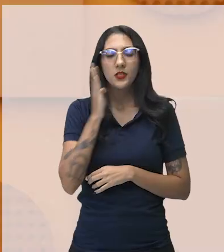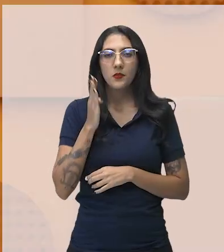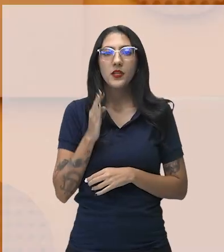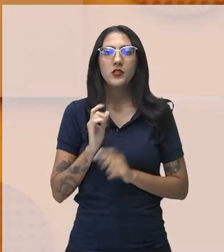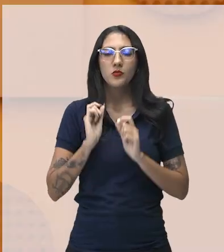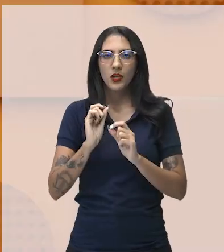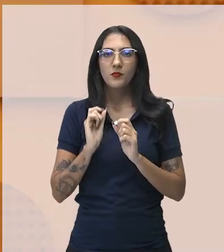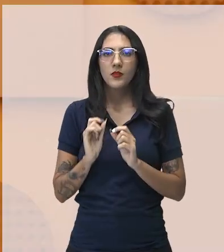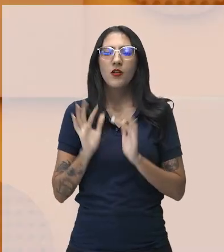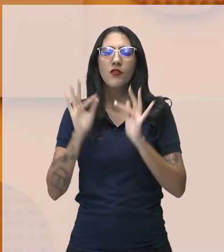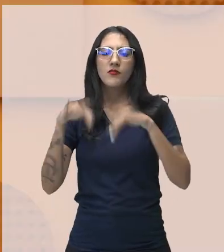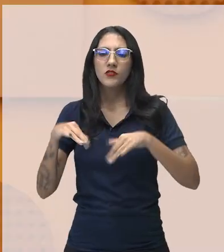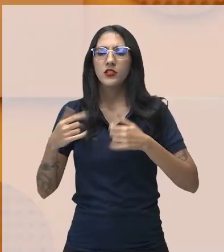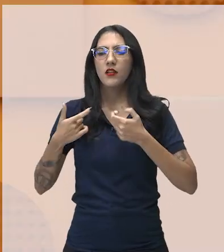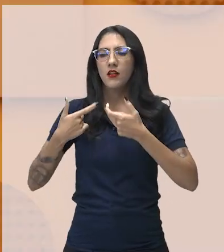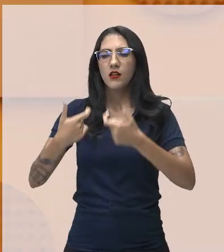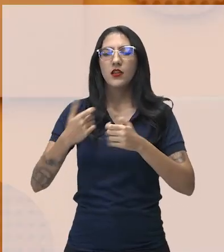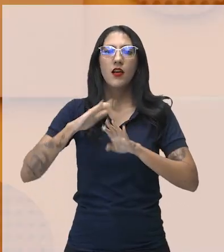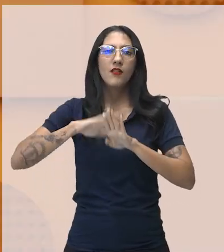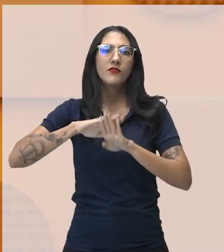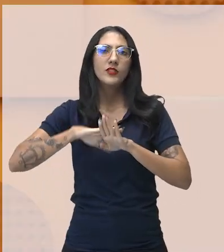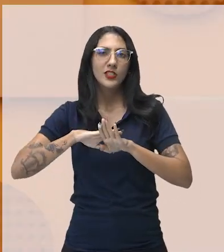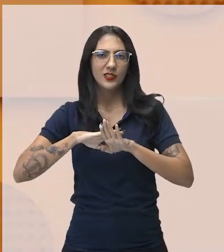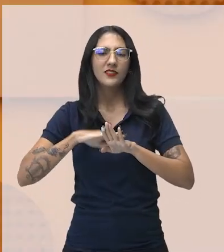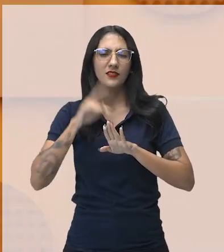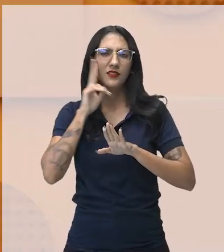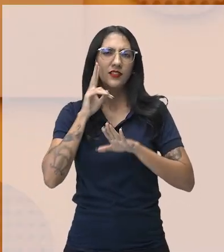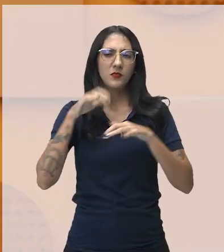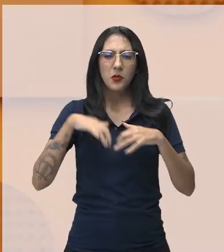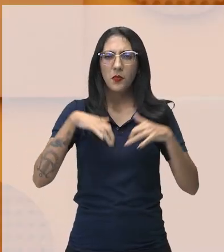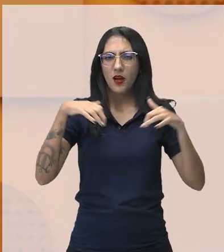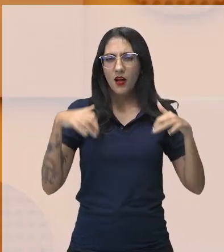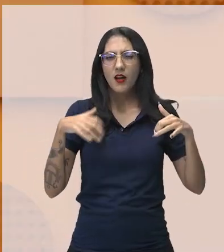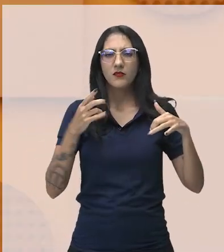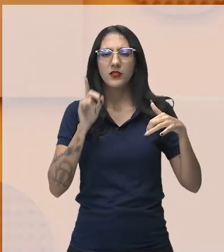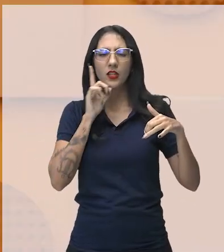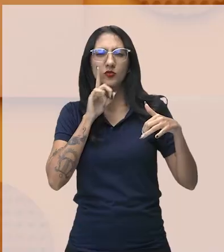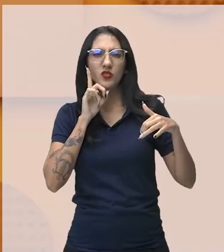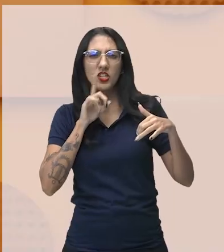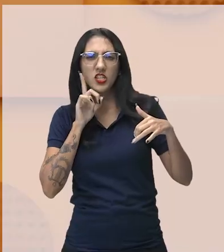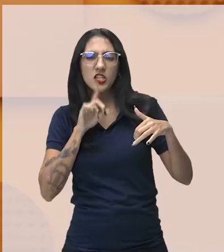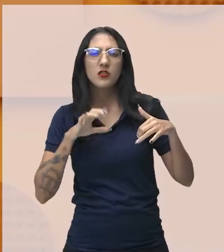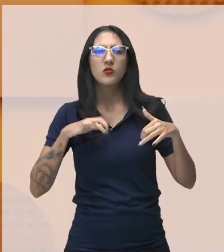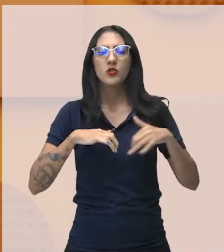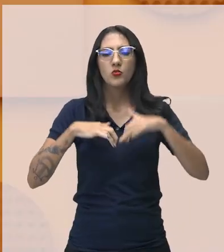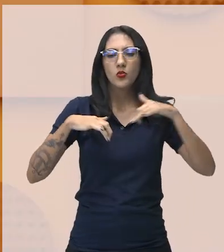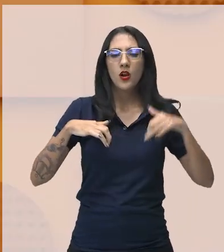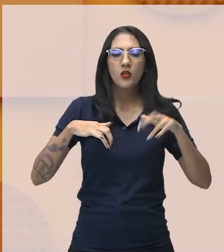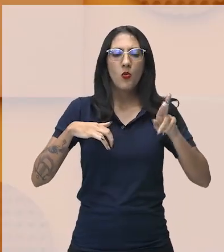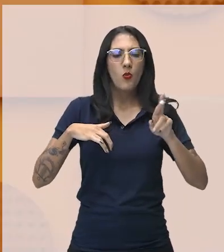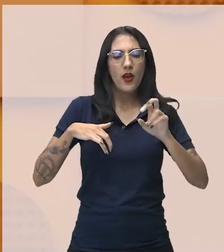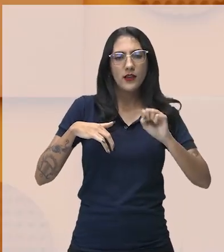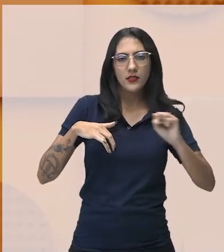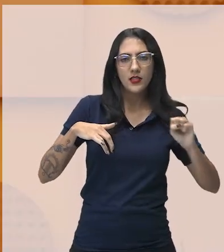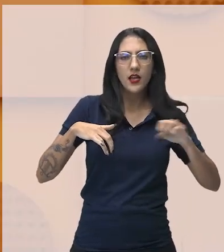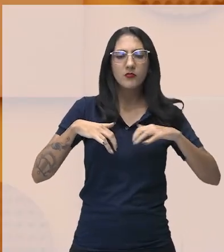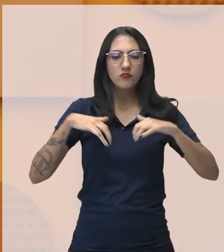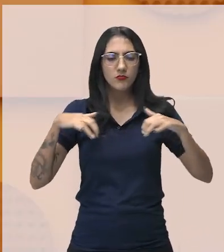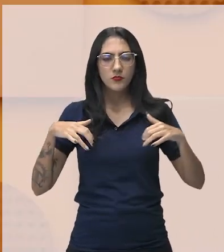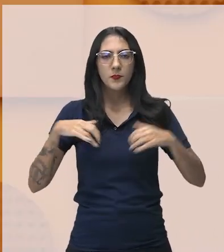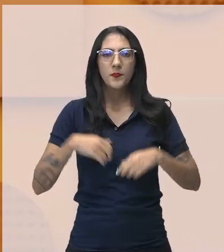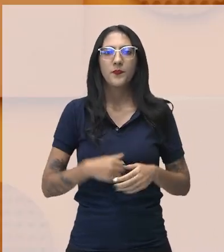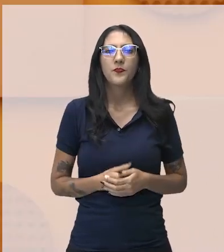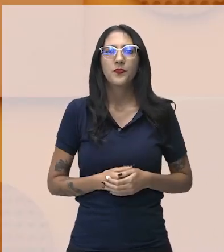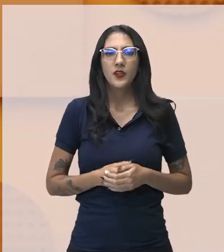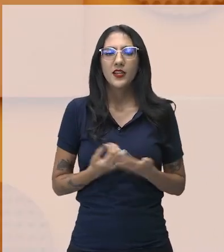fim da Guerra Fria, né, que de um lado estava os Estados Unidos, do outro estava a União Soviética. Teve ali, não deu muito